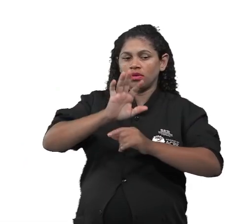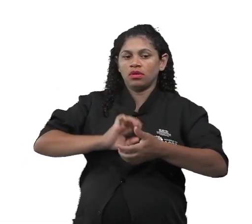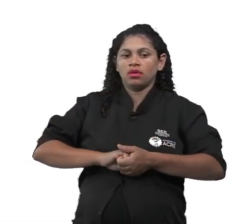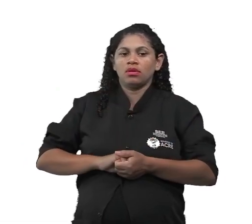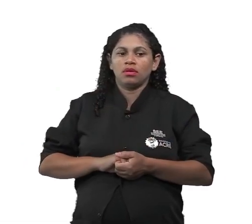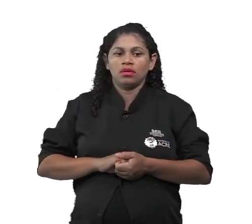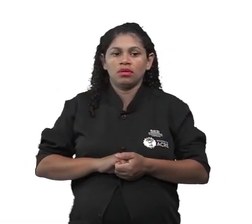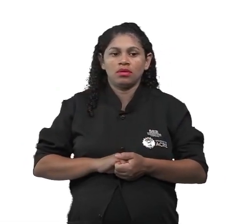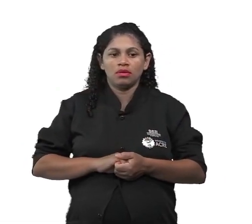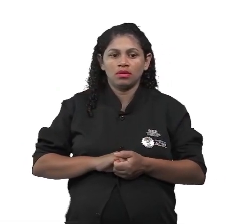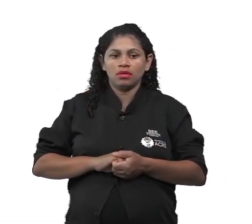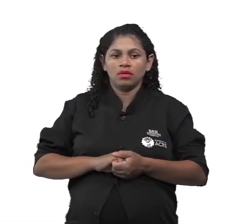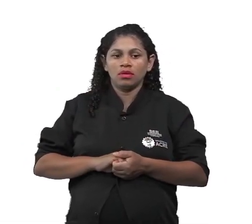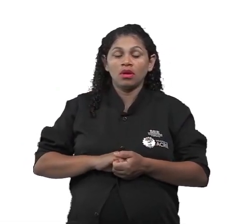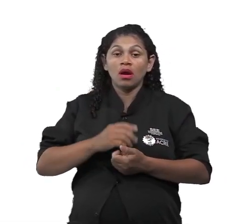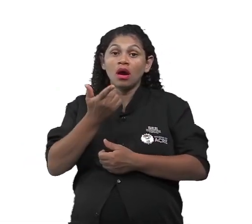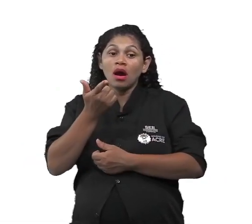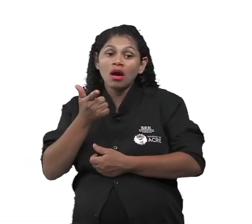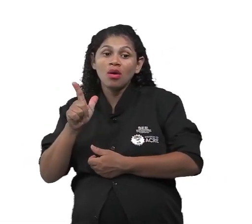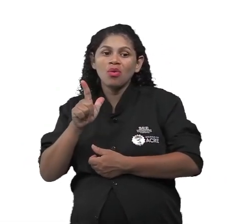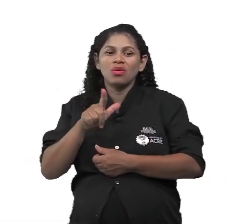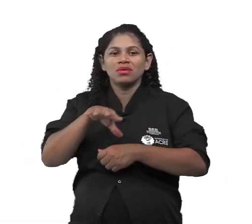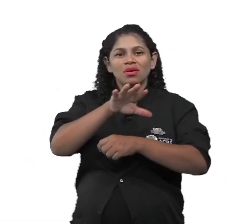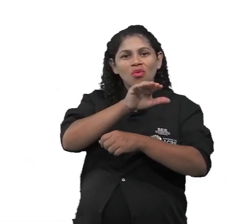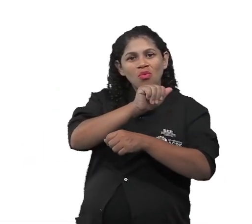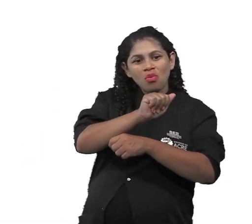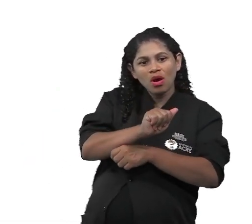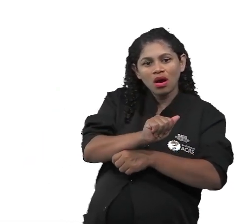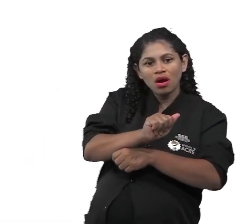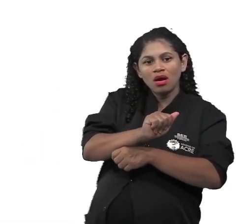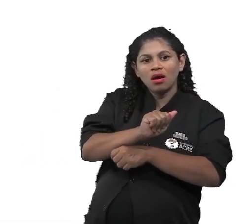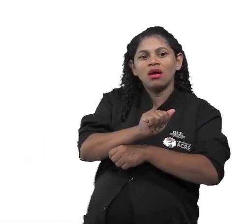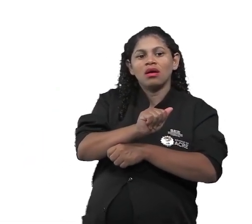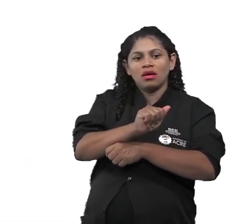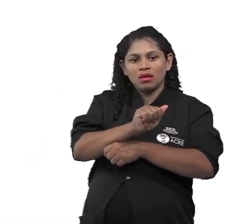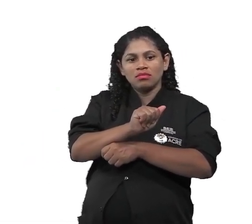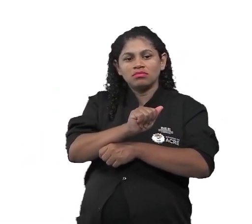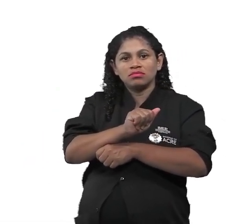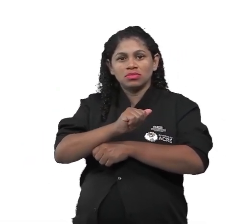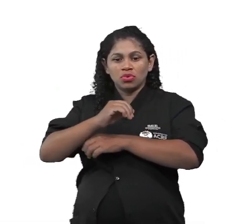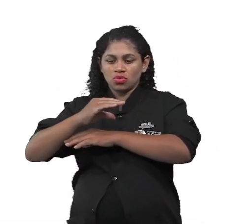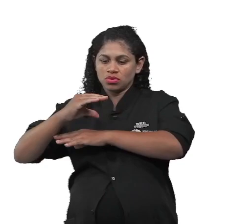prisma triangular, de base triangular. Também é H.